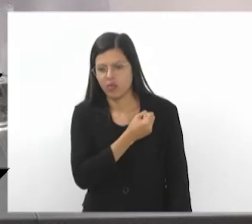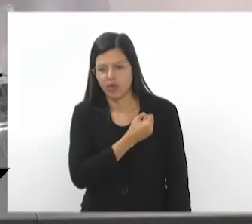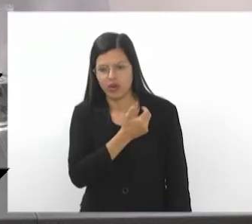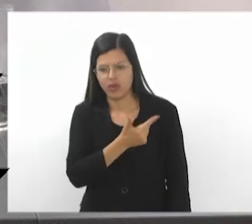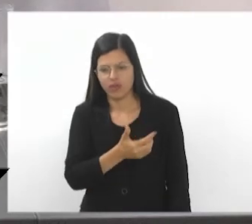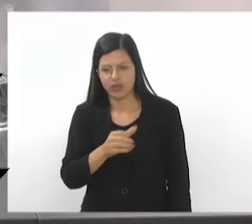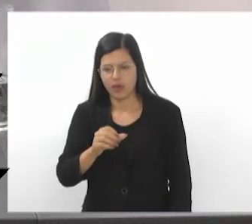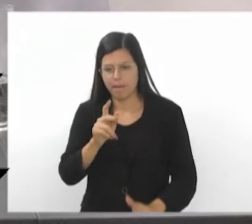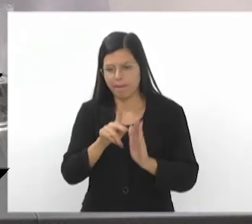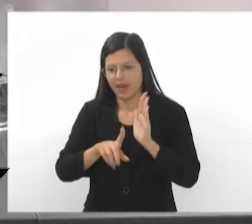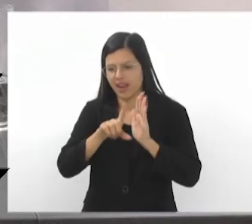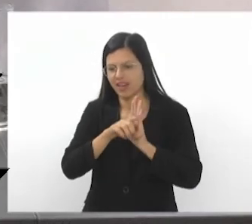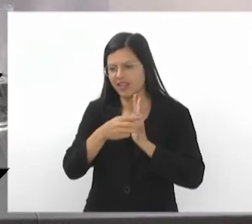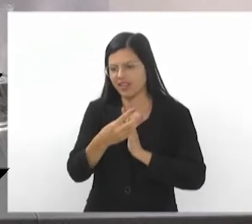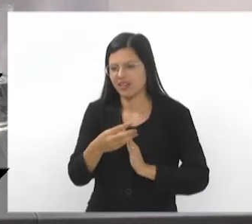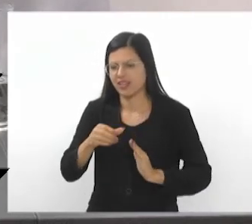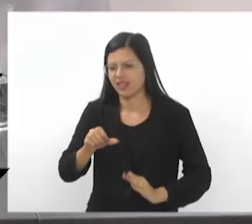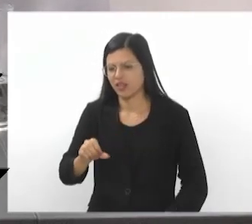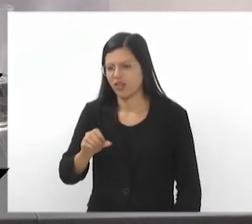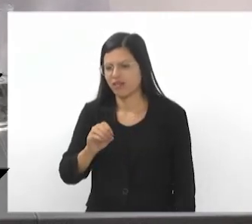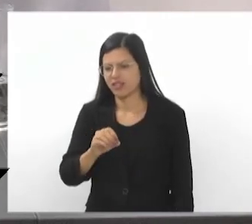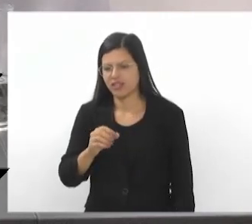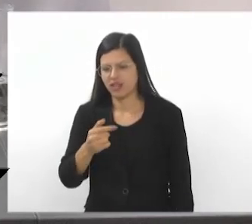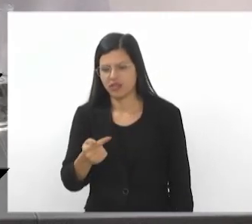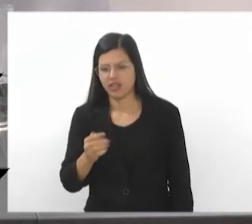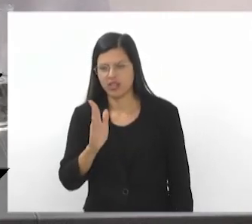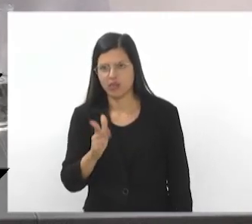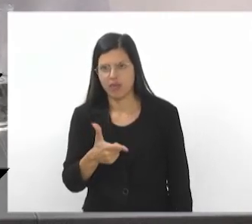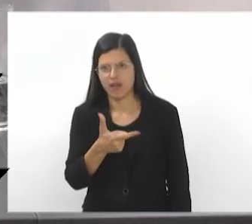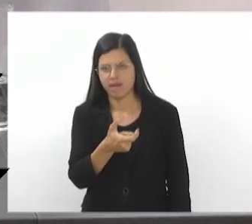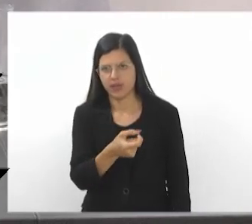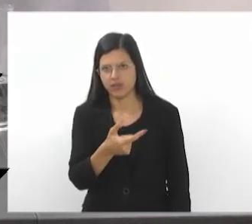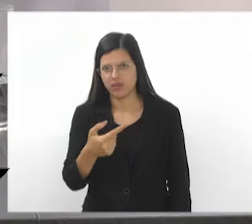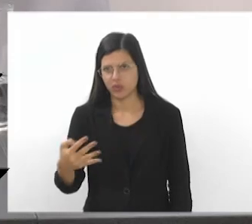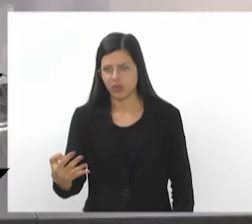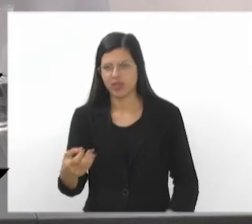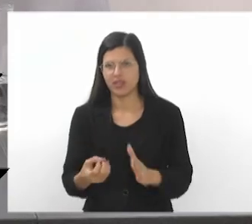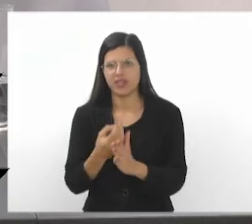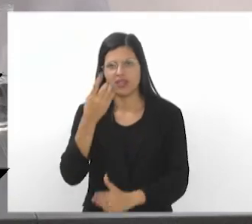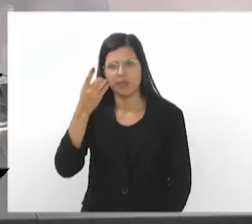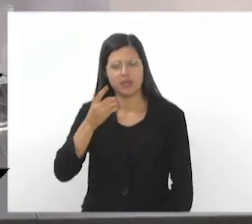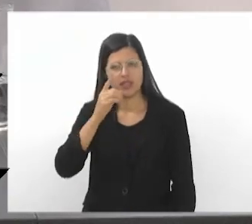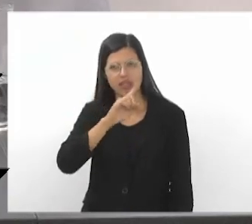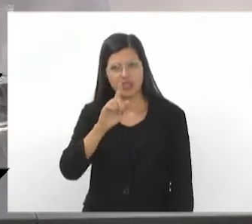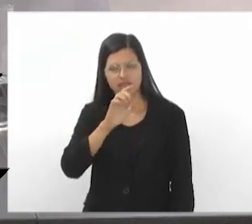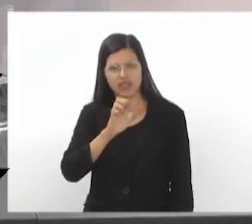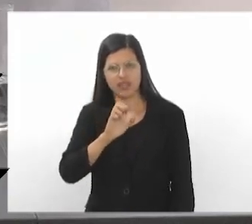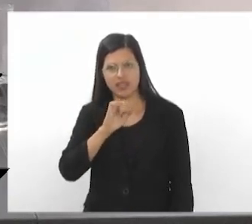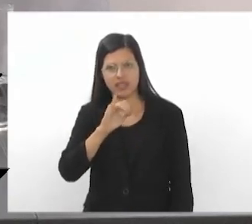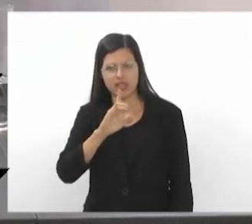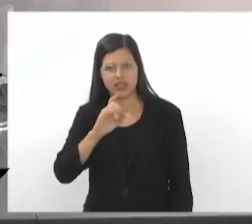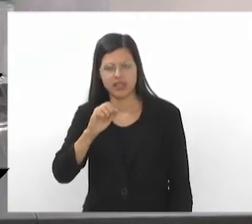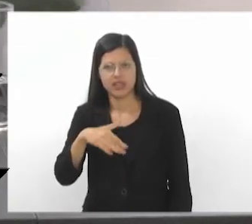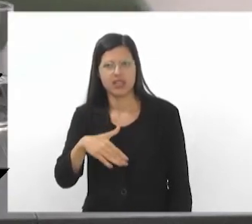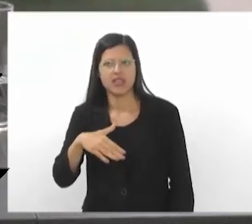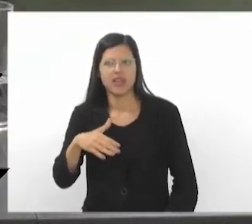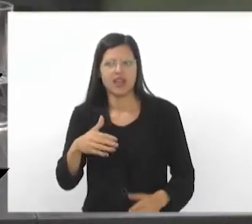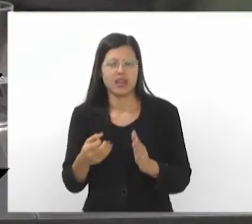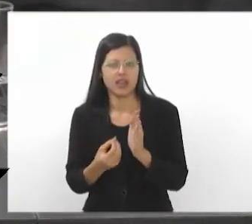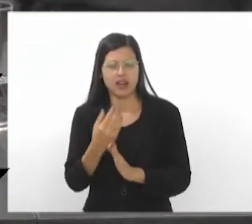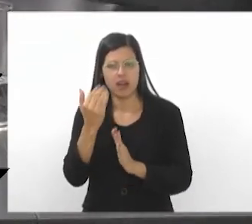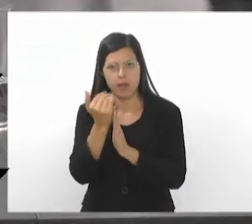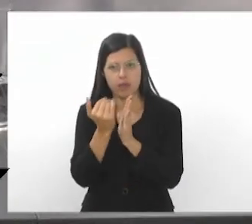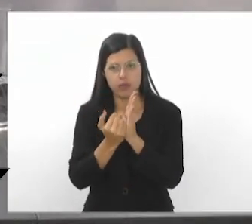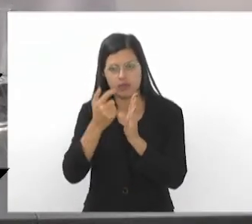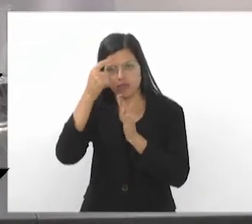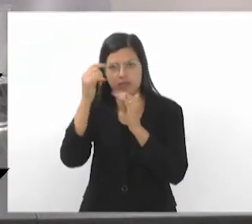pauta, o PL 3907 de 24, de autoria da deputada Zeidan, que institui a política estadual de conscientização e